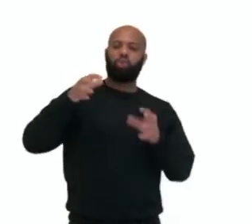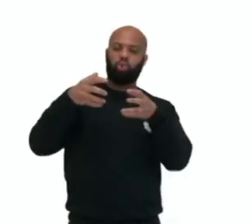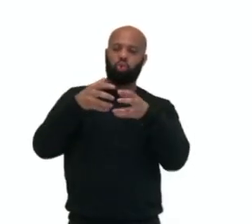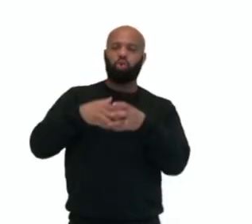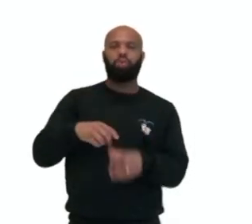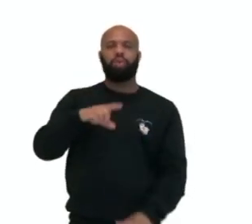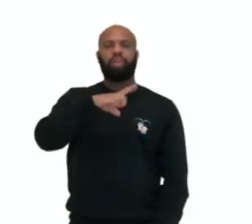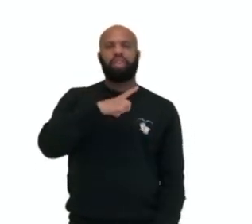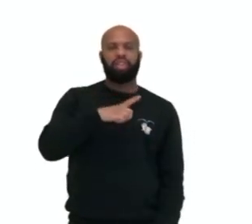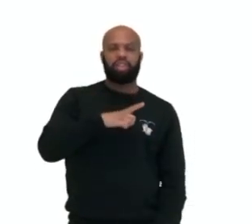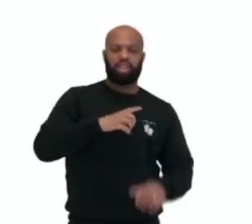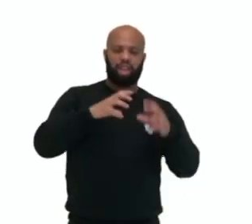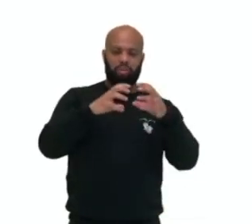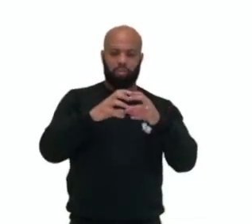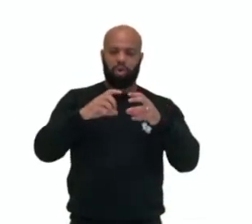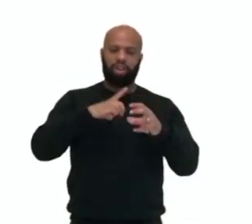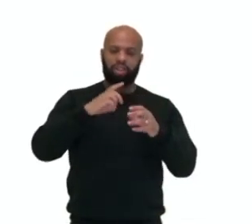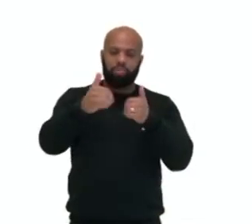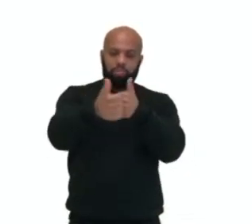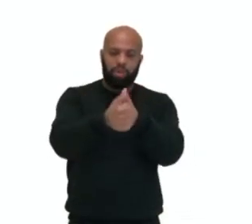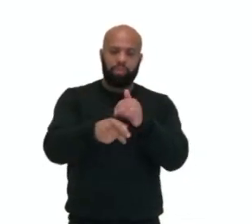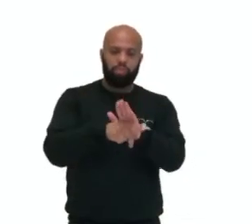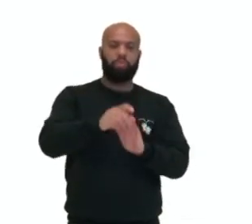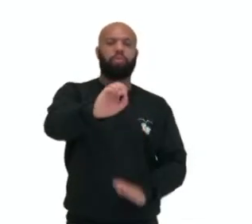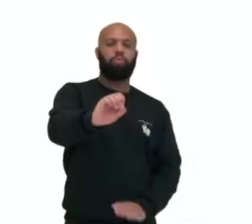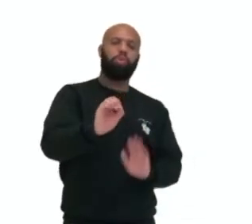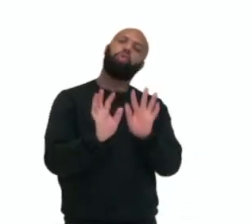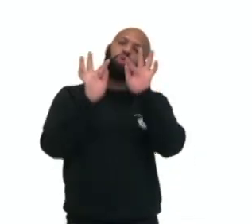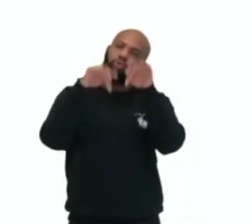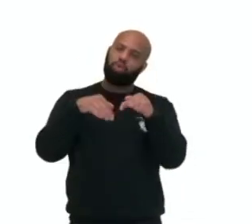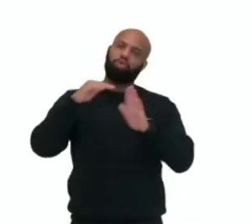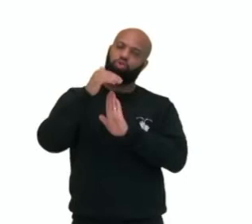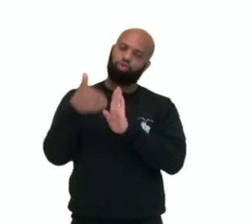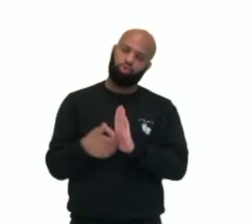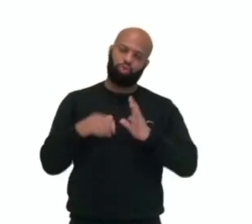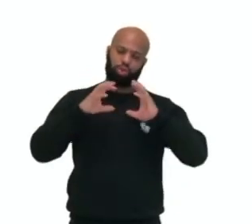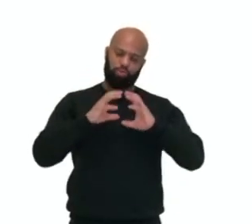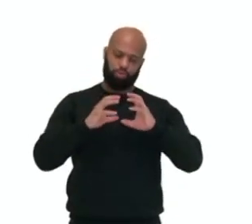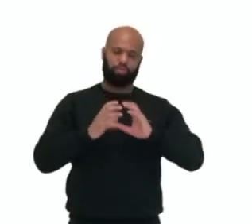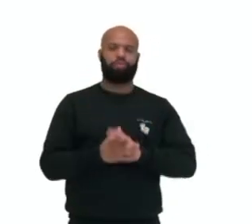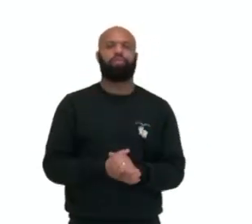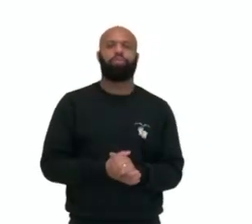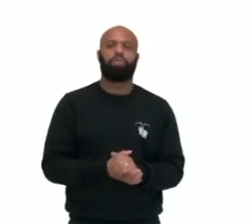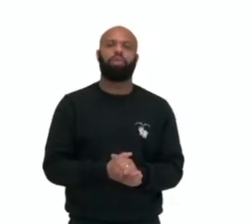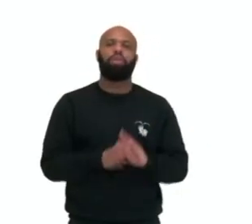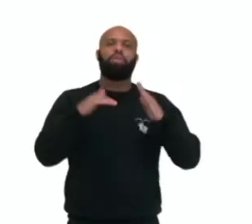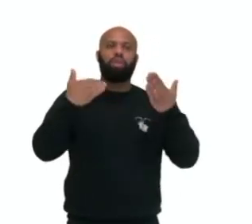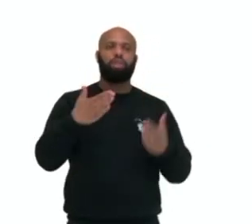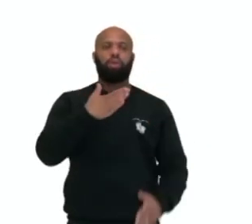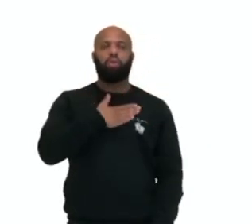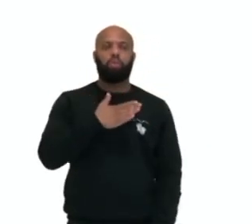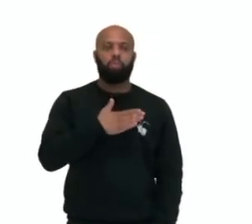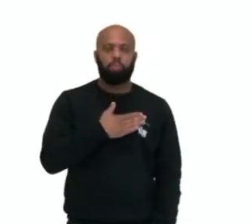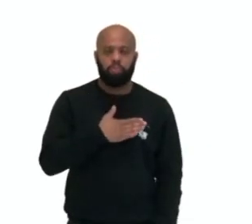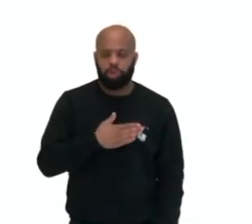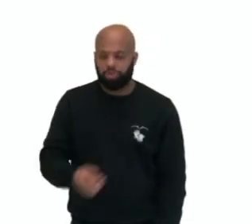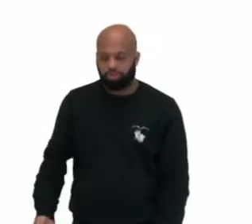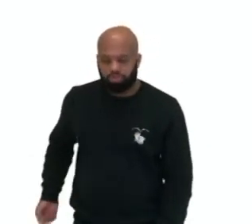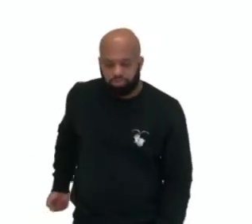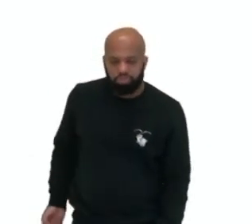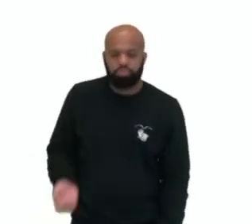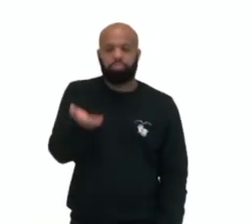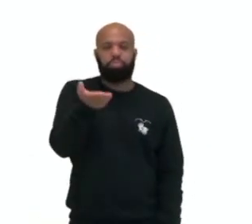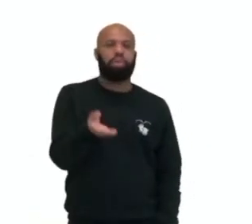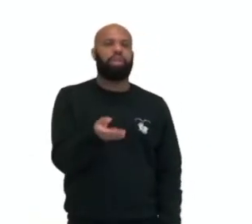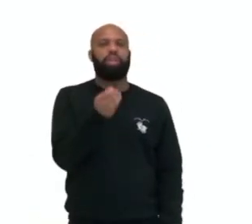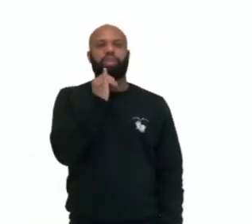a bocha mais próxima do bolim ao final do lançamento de todas as bochas. Então, o meu lançamento, ele